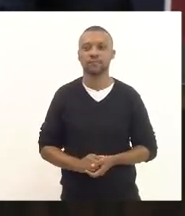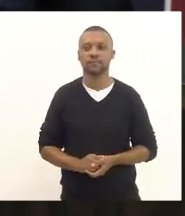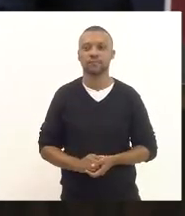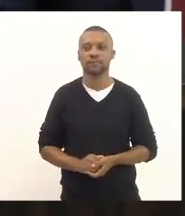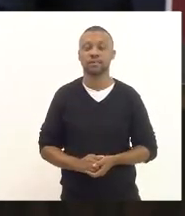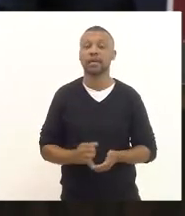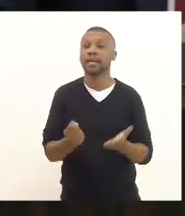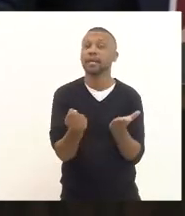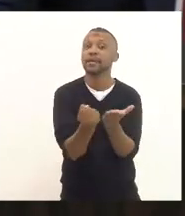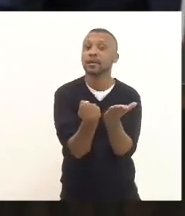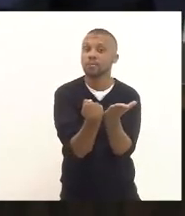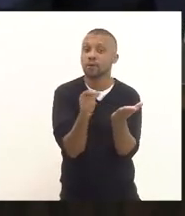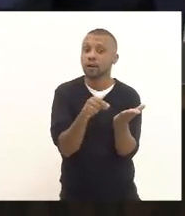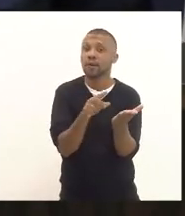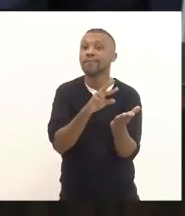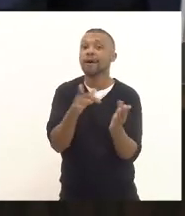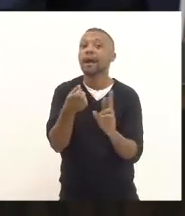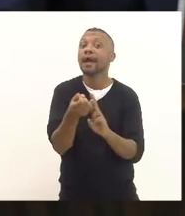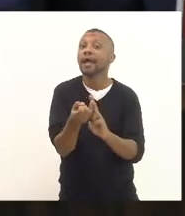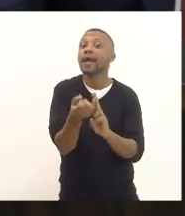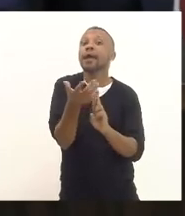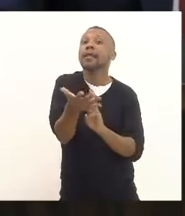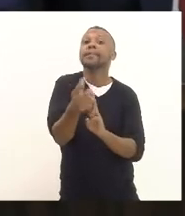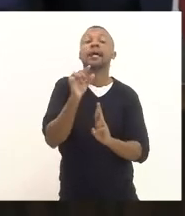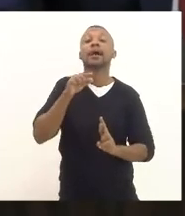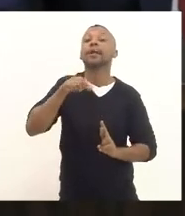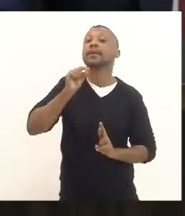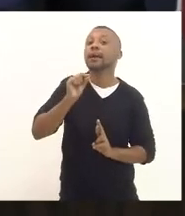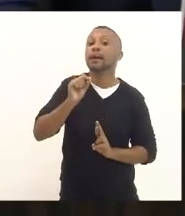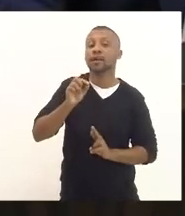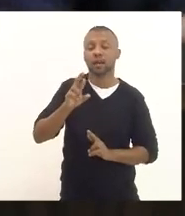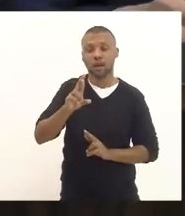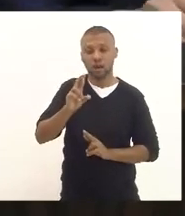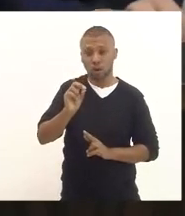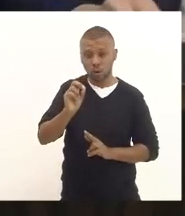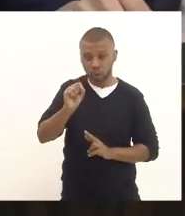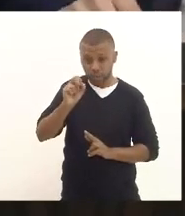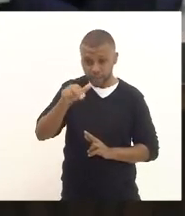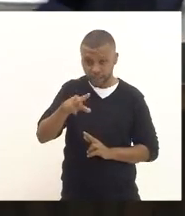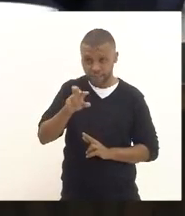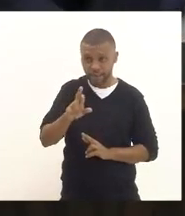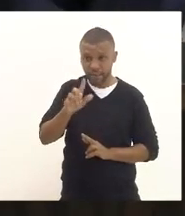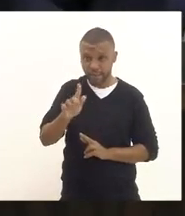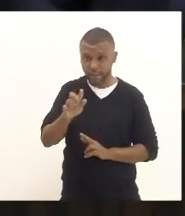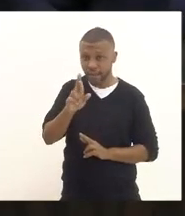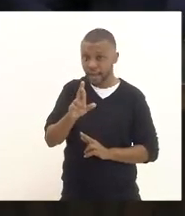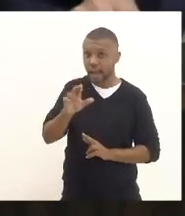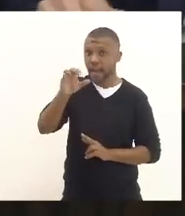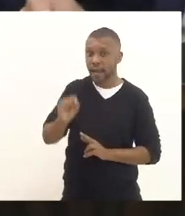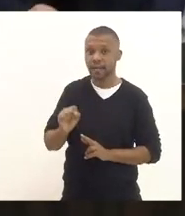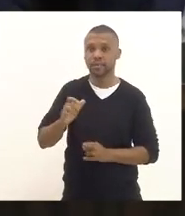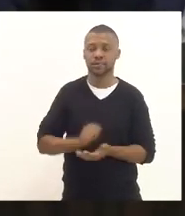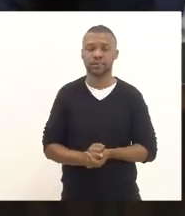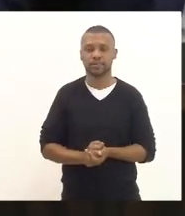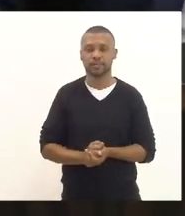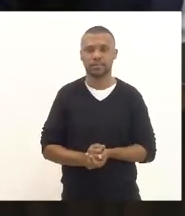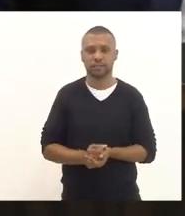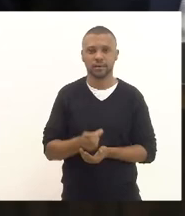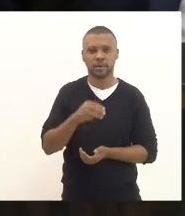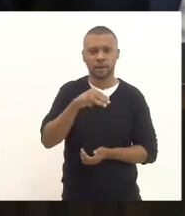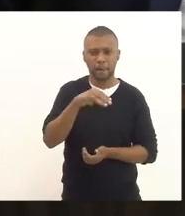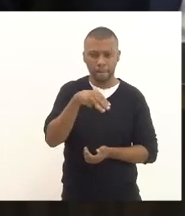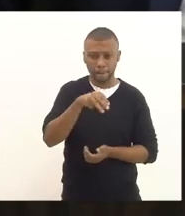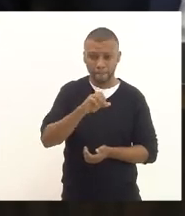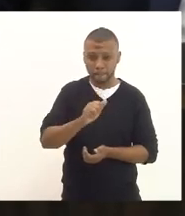o Samuel Malafaia vai deputar vai relatar rosenverg Reis Marcus Miller para